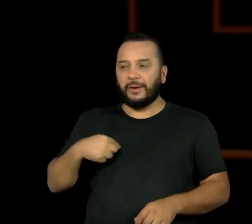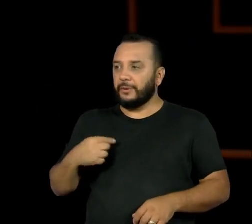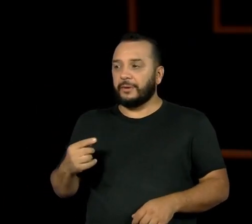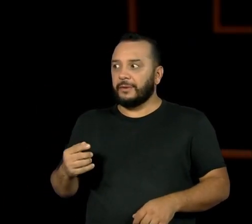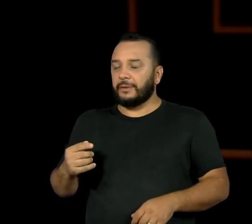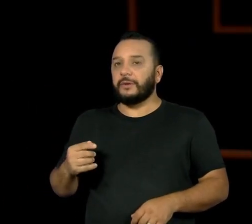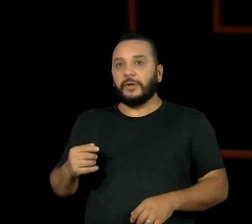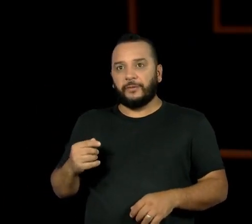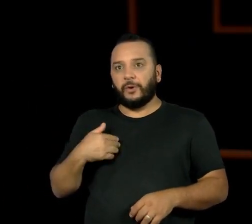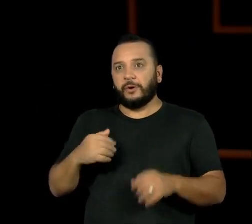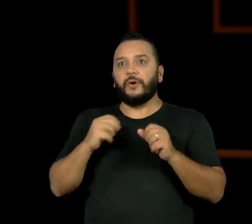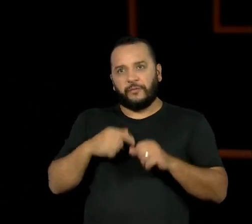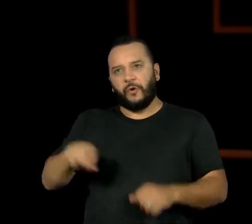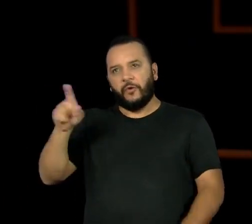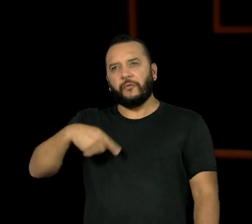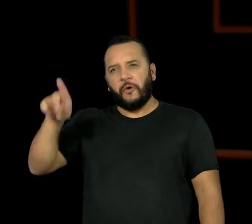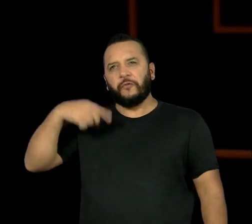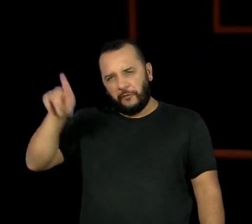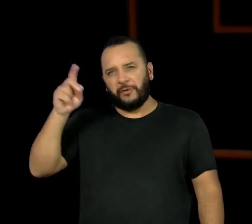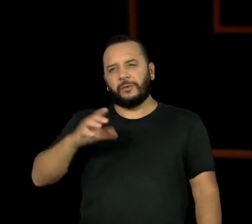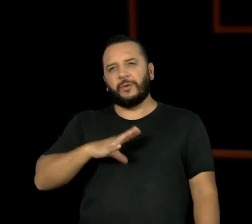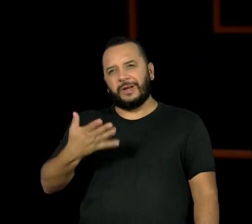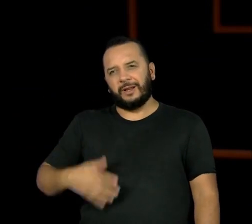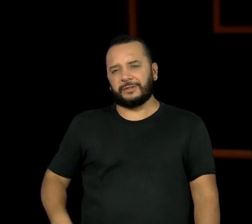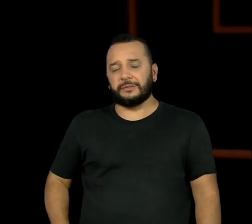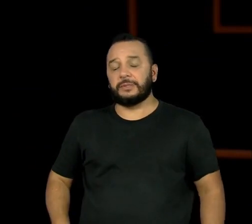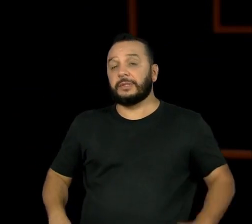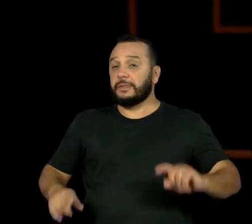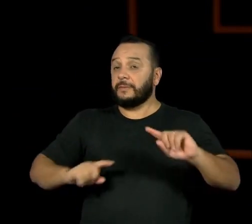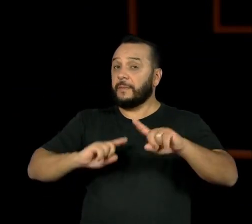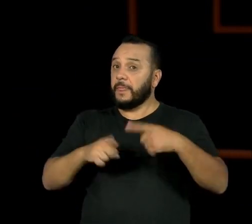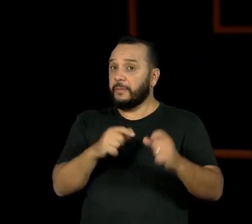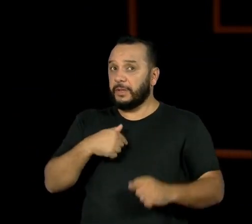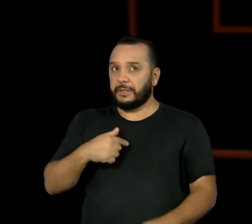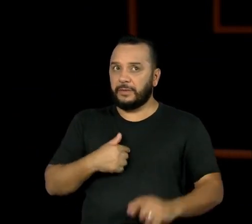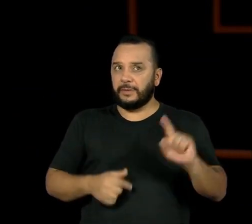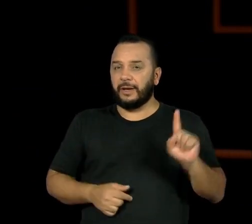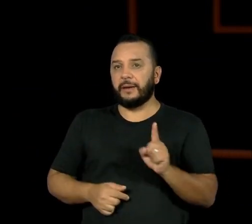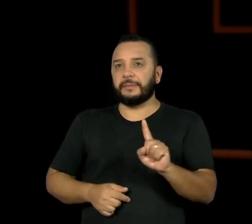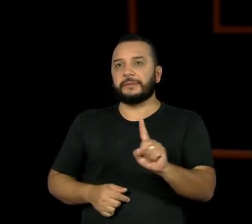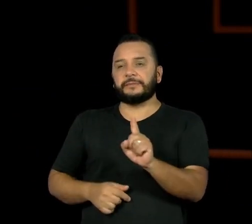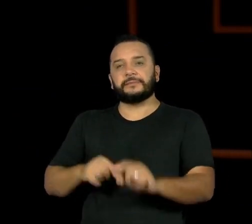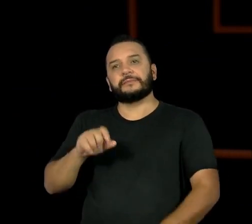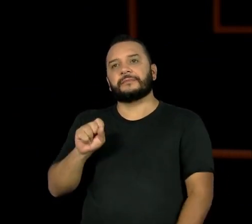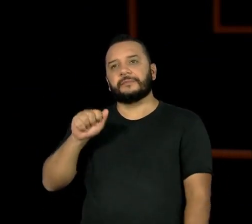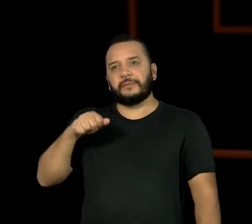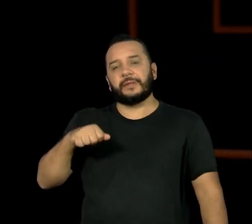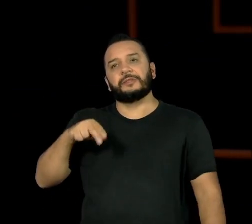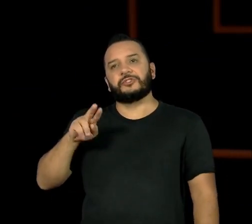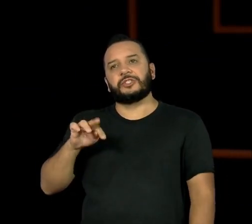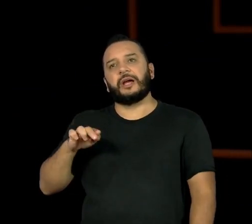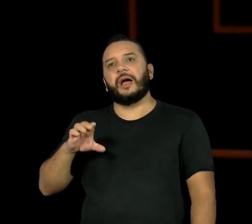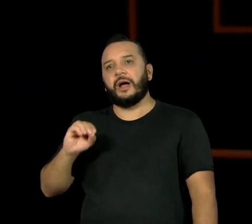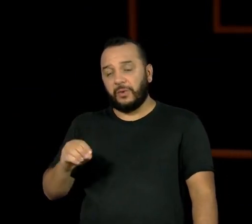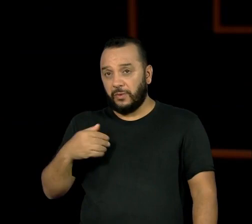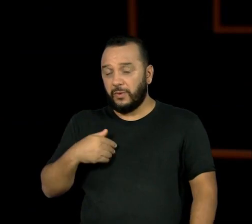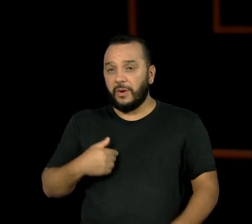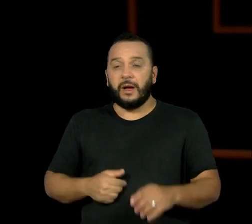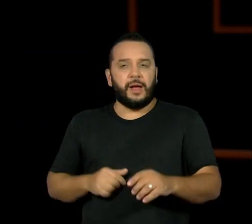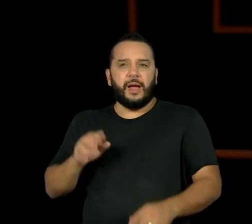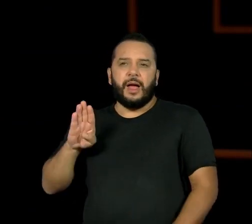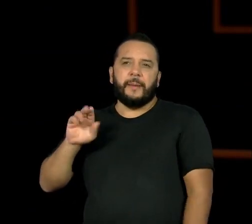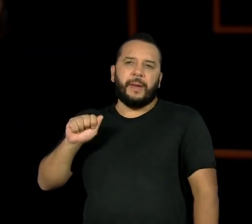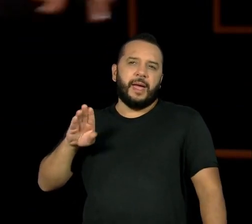falei, não, mas eu vou. Então, ali, naquele caminho de Santiago, a Baby, a Bernadette, ou a